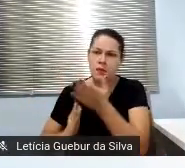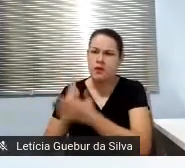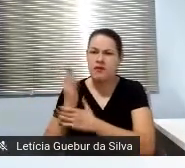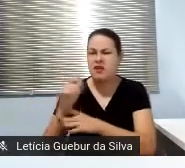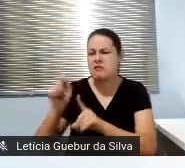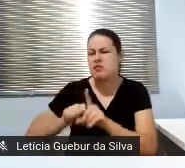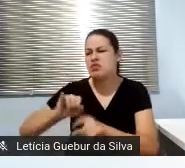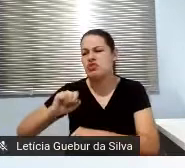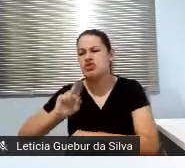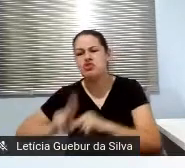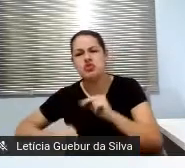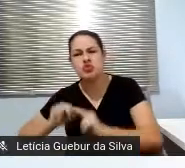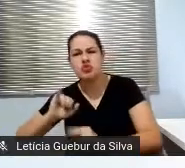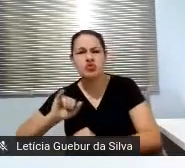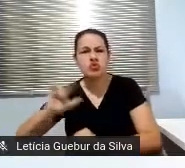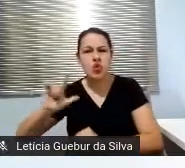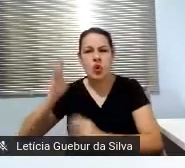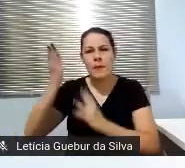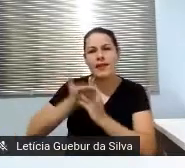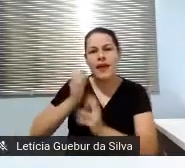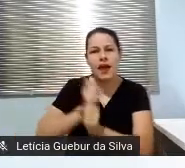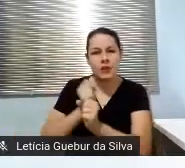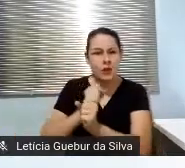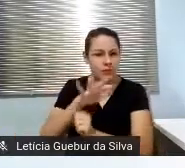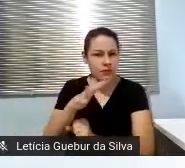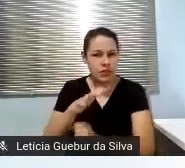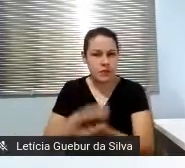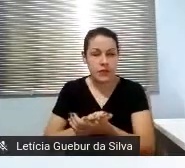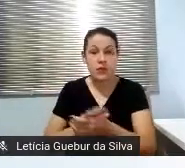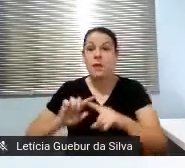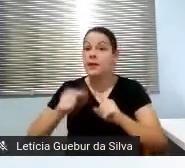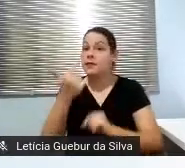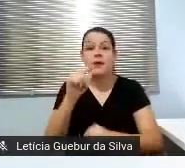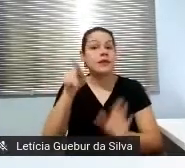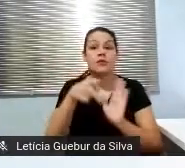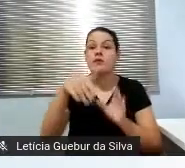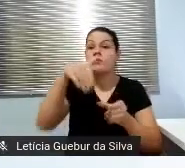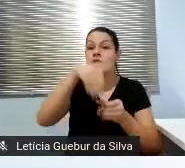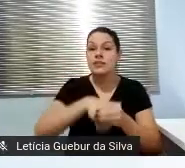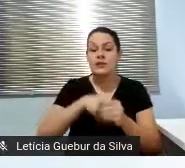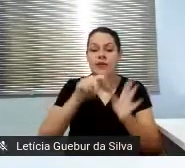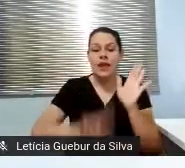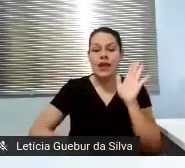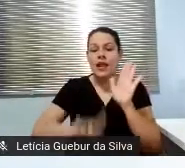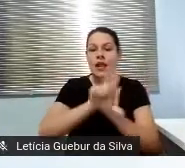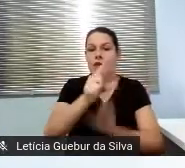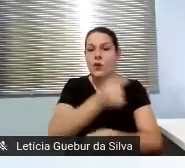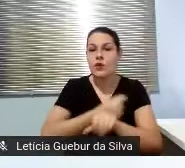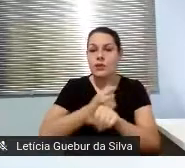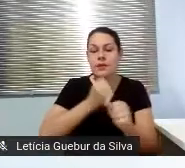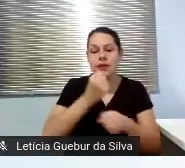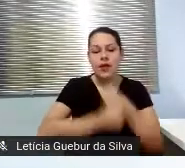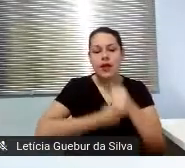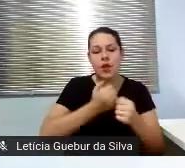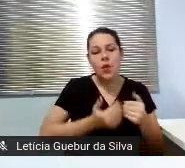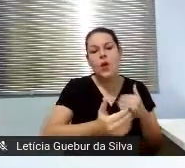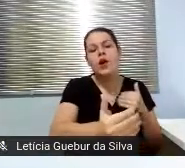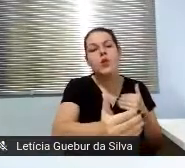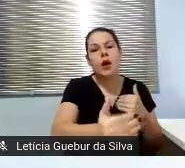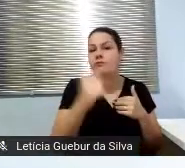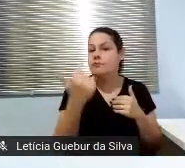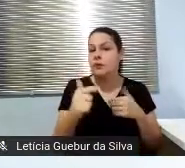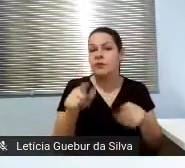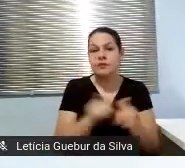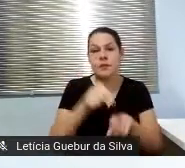ano e tal, e nem da lei orçamentária anual, que seria a execução desse orçamento, que